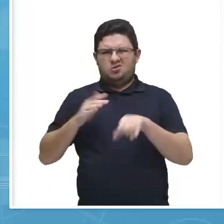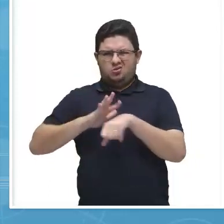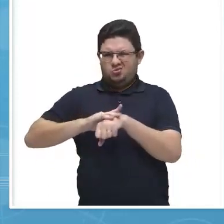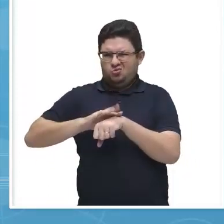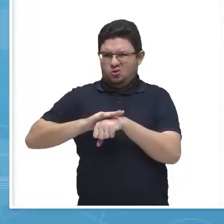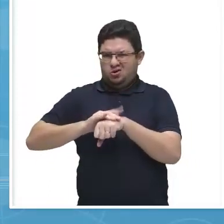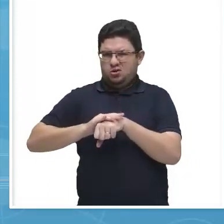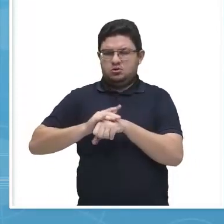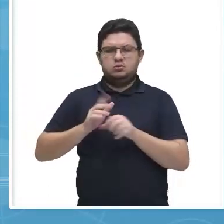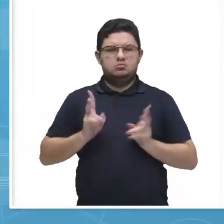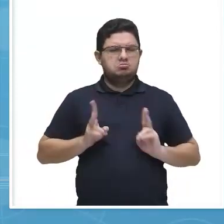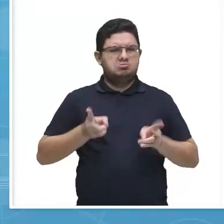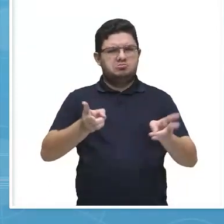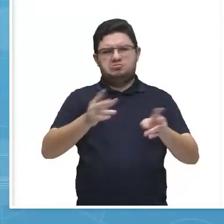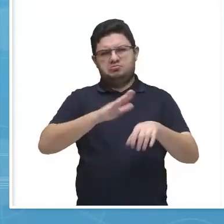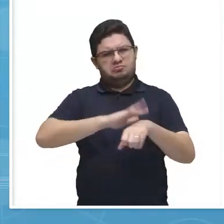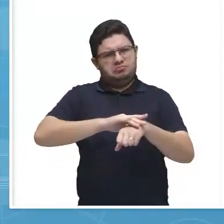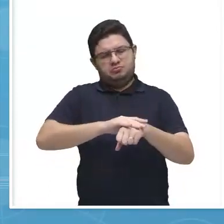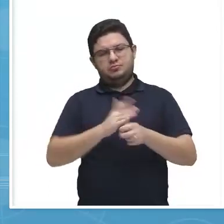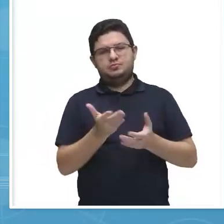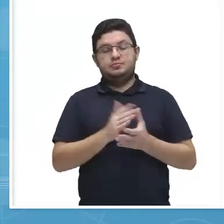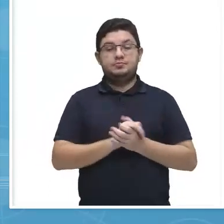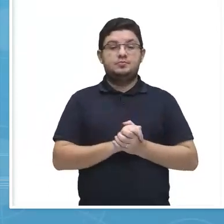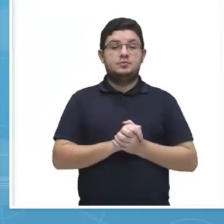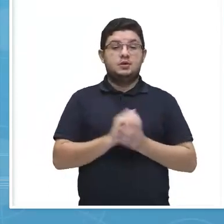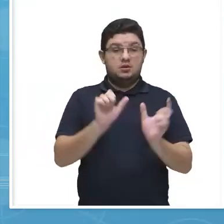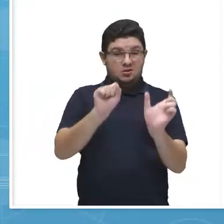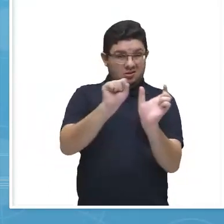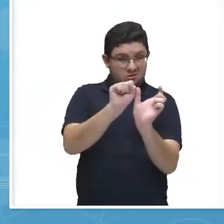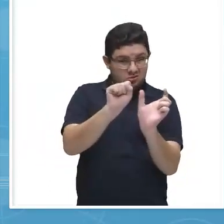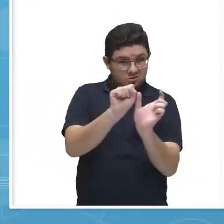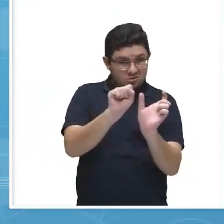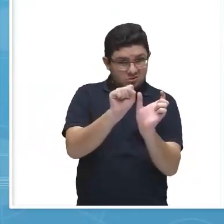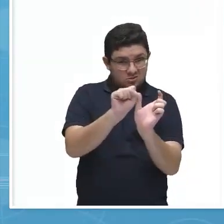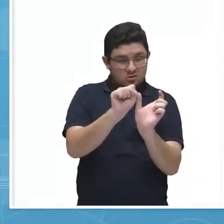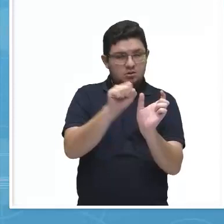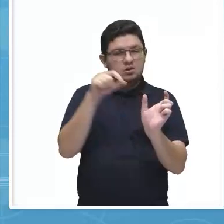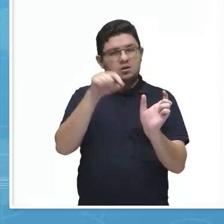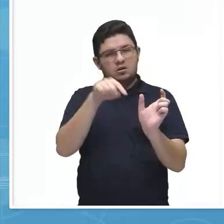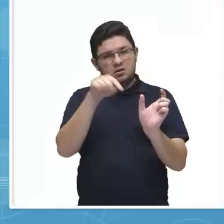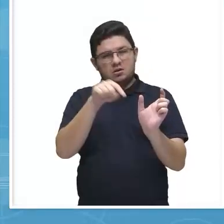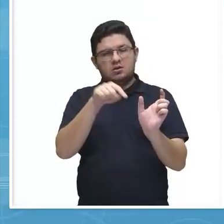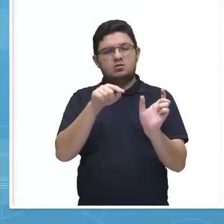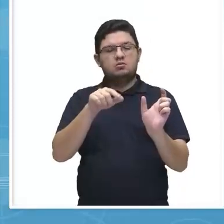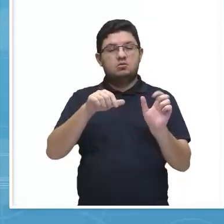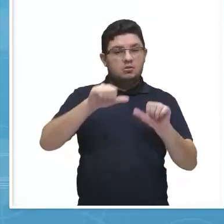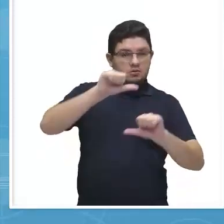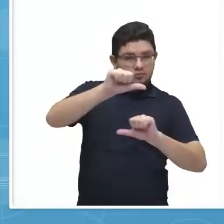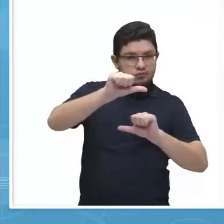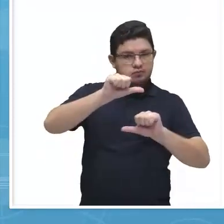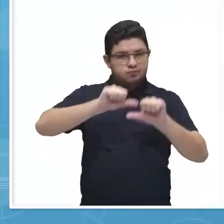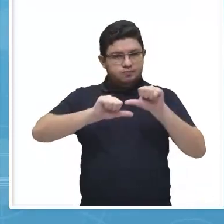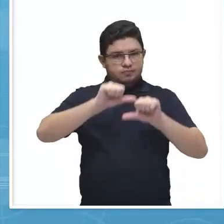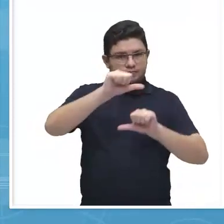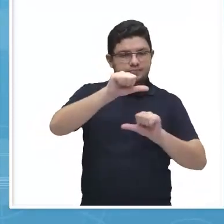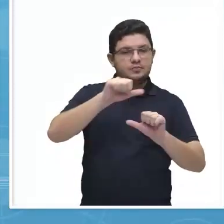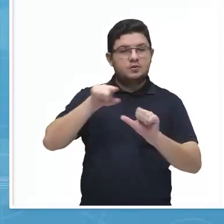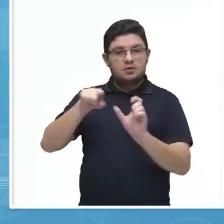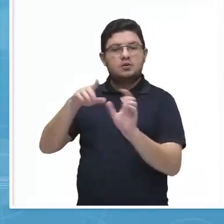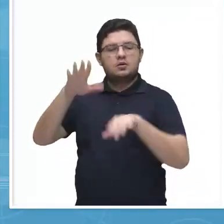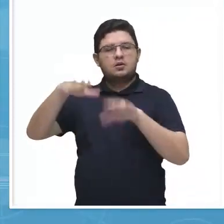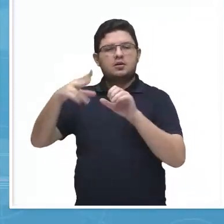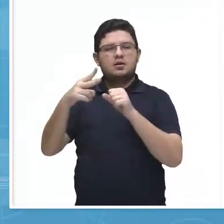doente. Certo? Então, os verbos de estado ou de ligação, eles indicam estas circunstâncias,